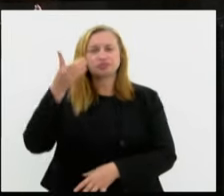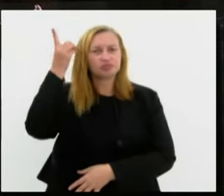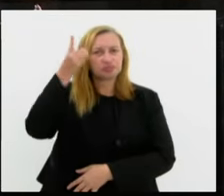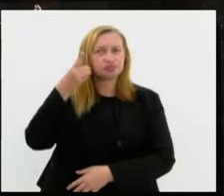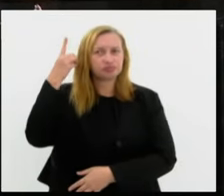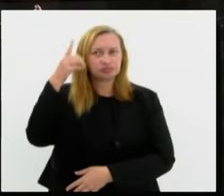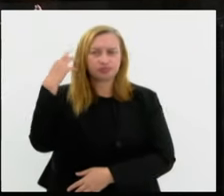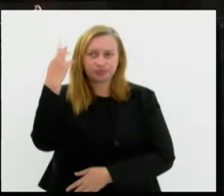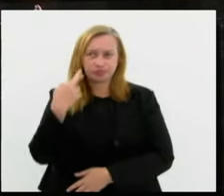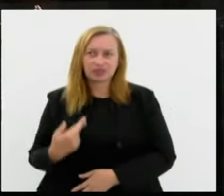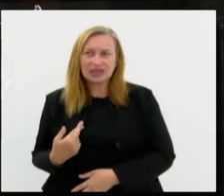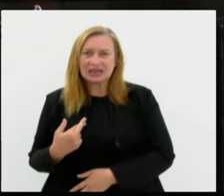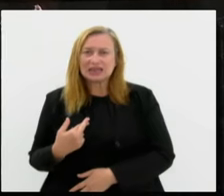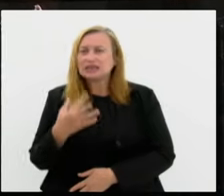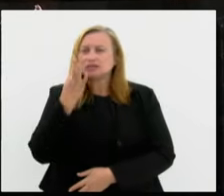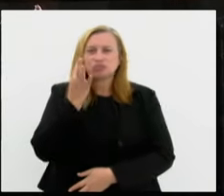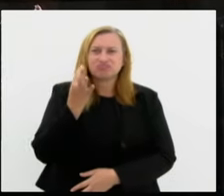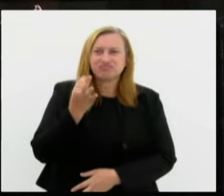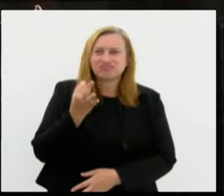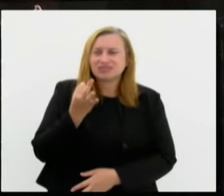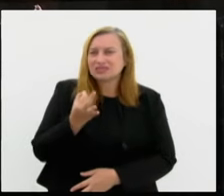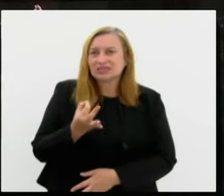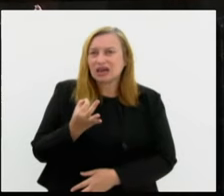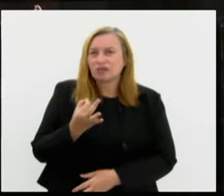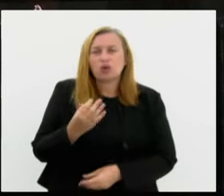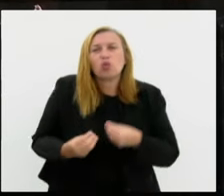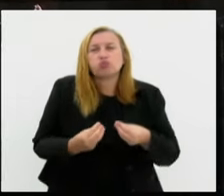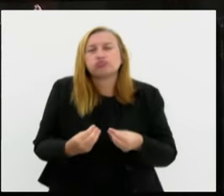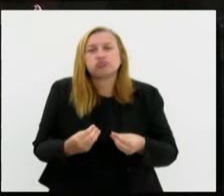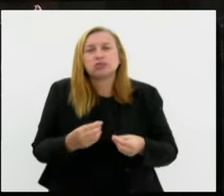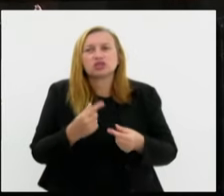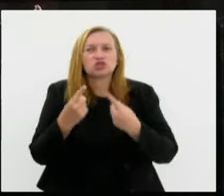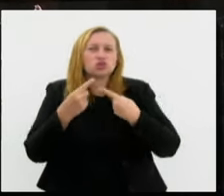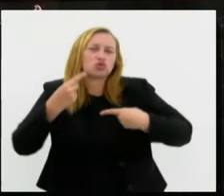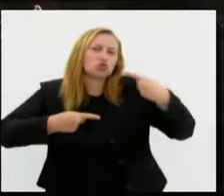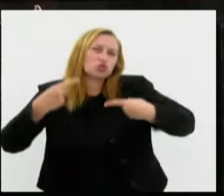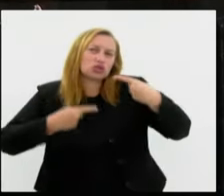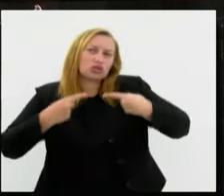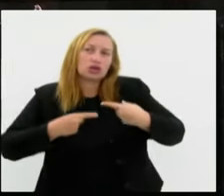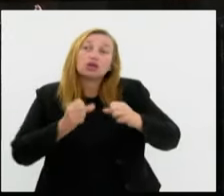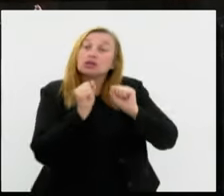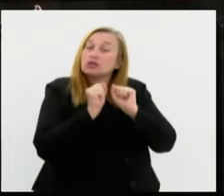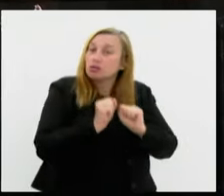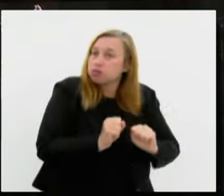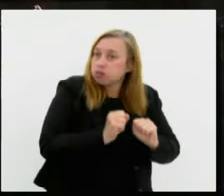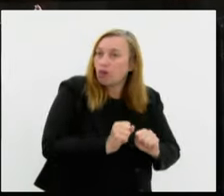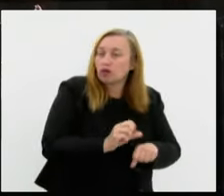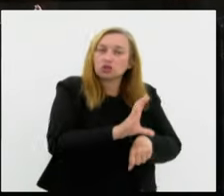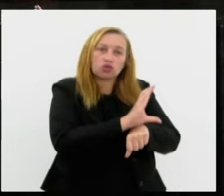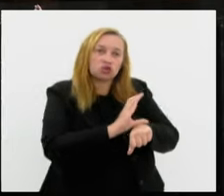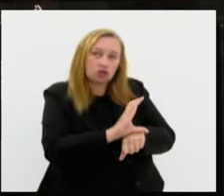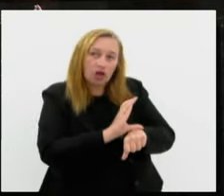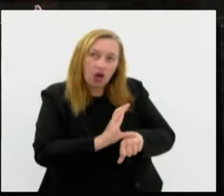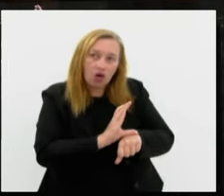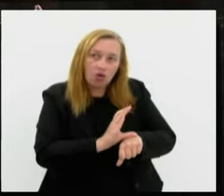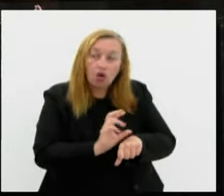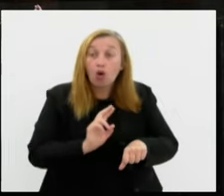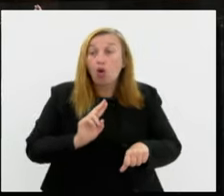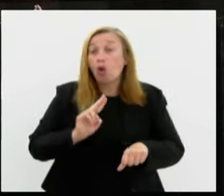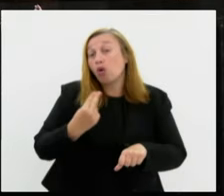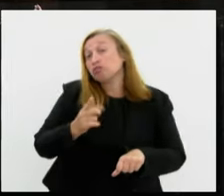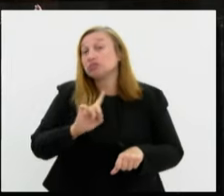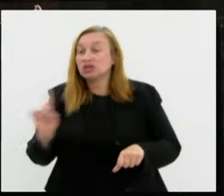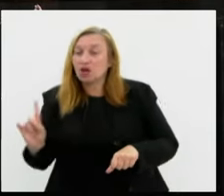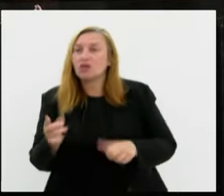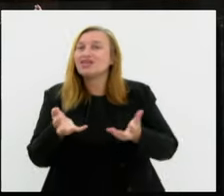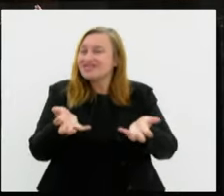Souza, não tem ideia dessa discussão se pode ser constitucional, infraconstitucional. Eles